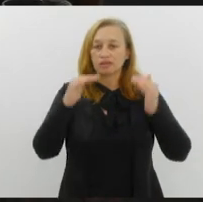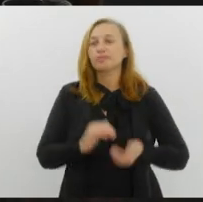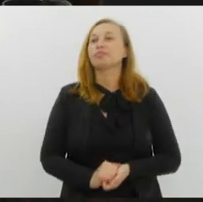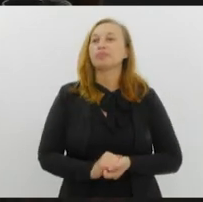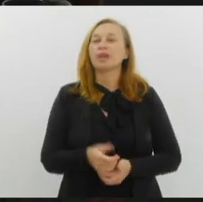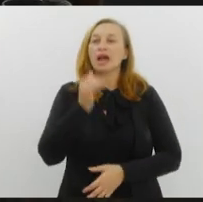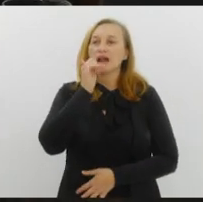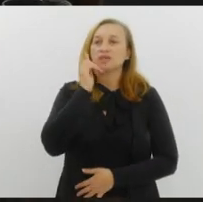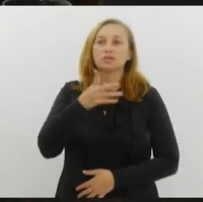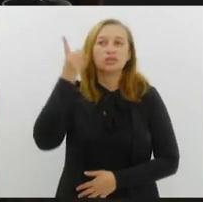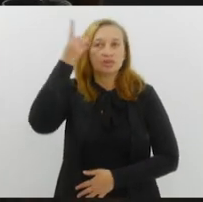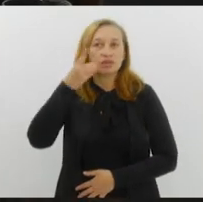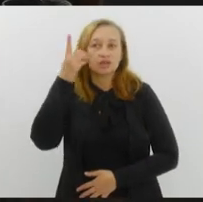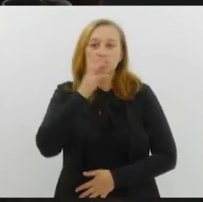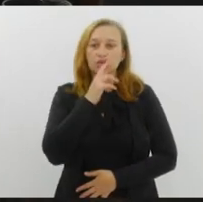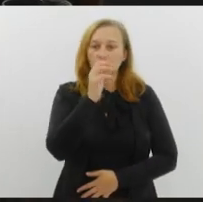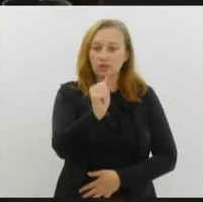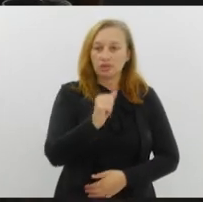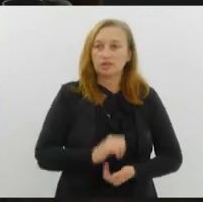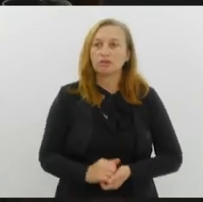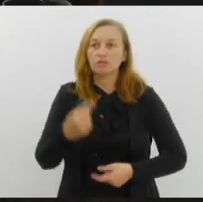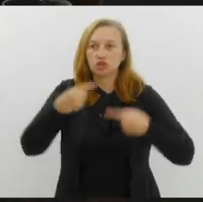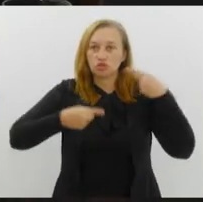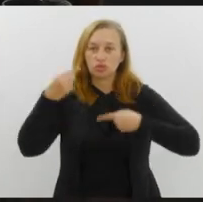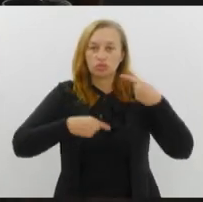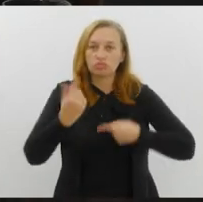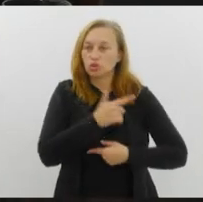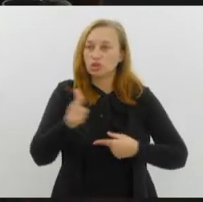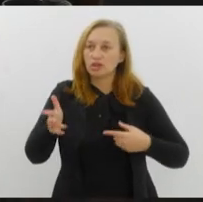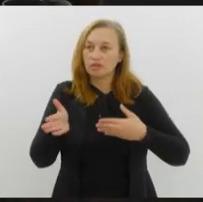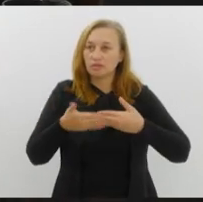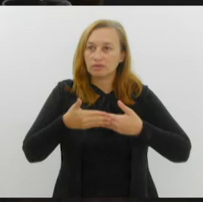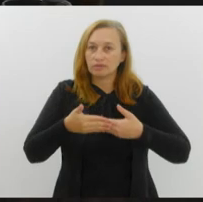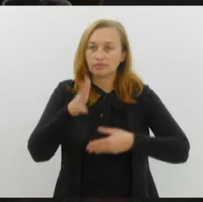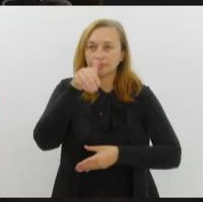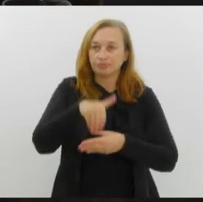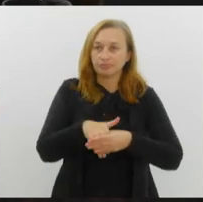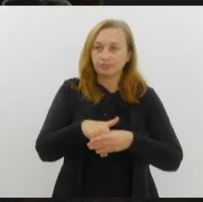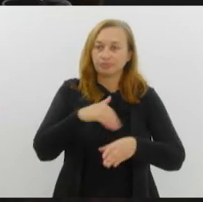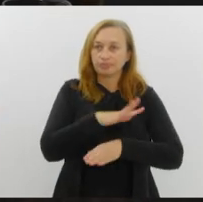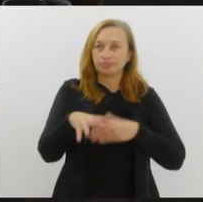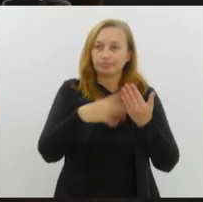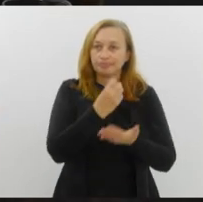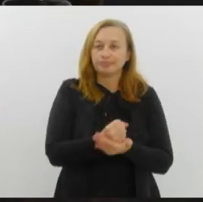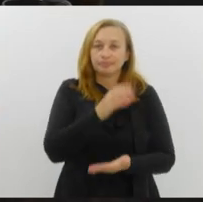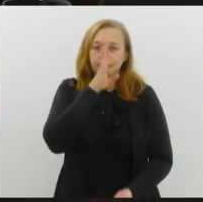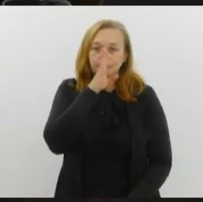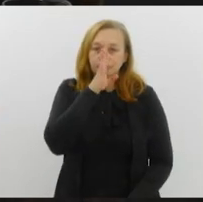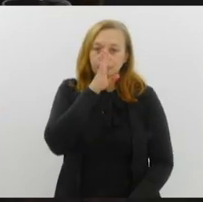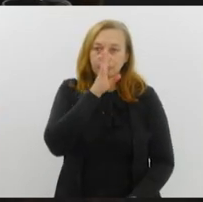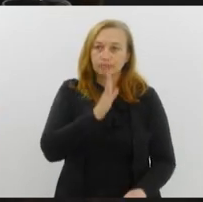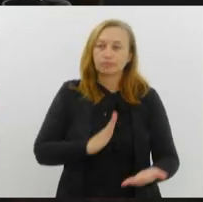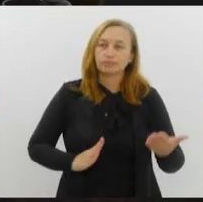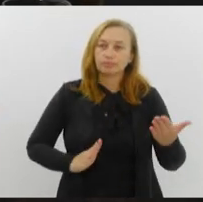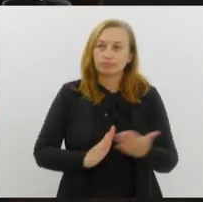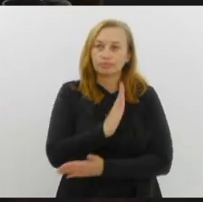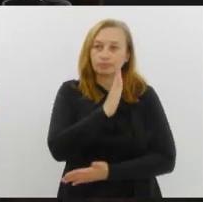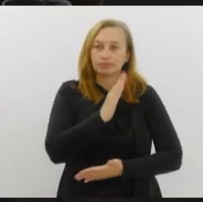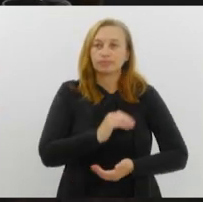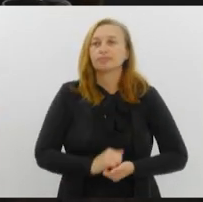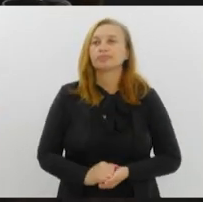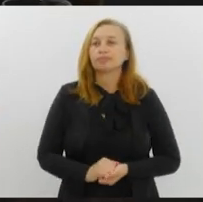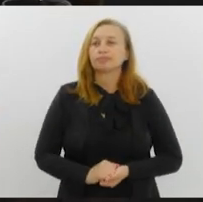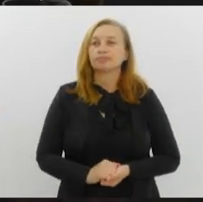favorável, relator deputado Rodrigo Amorim. Em discussão, não havendo quem queira discutir, encerrada a discussão e votação. Os senhores que aprovam, mas como